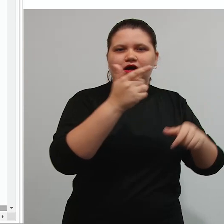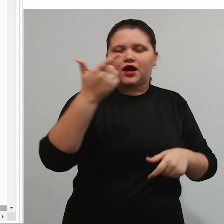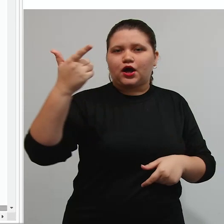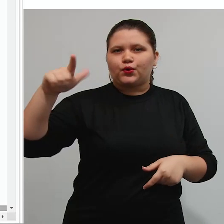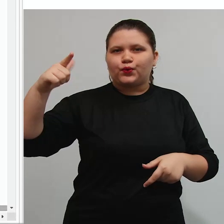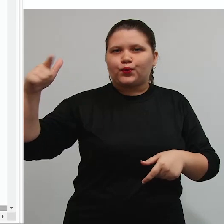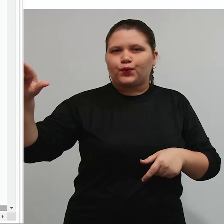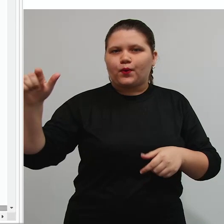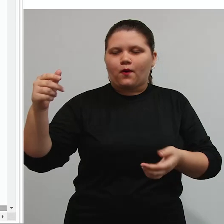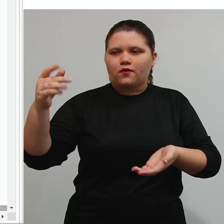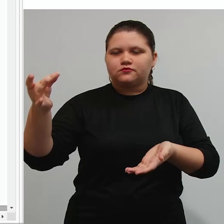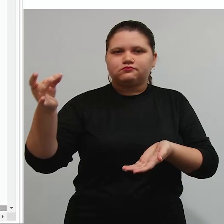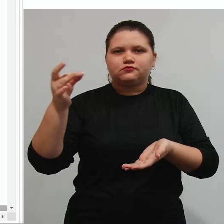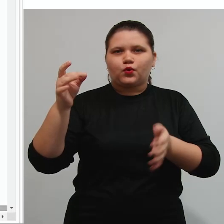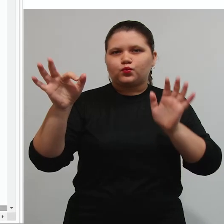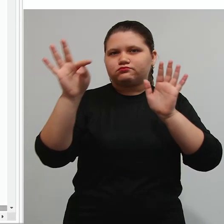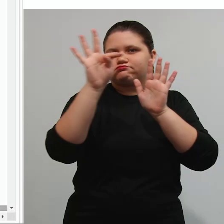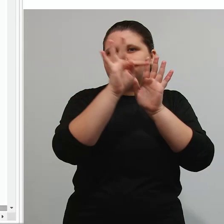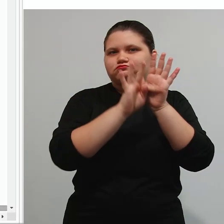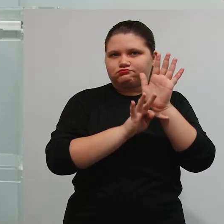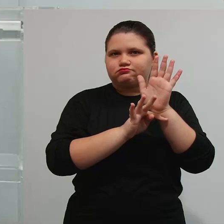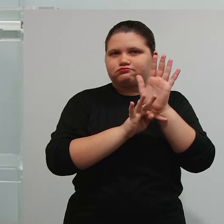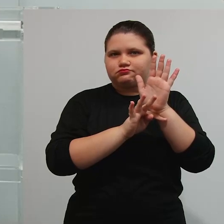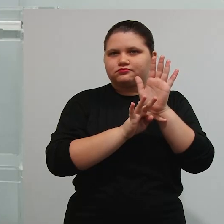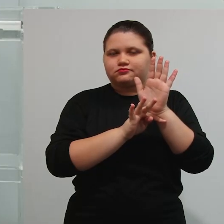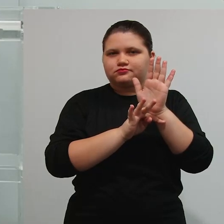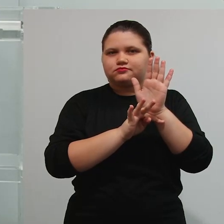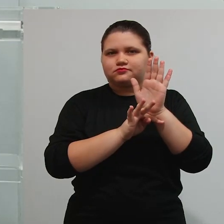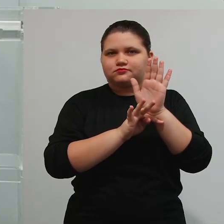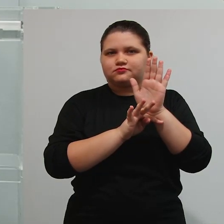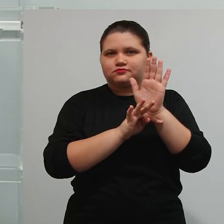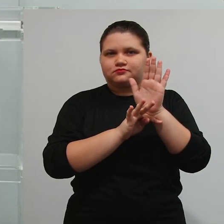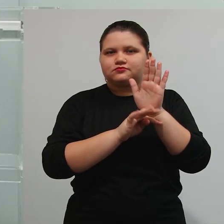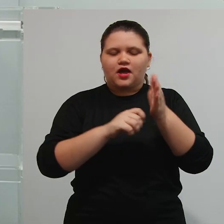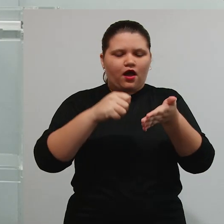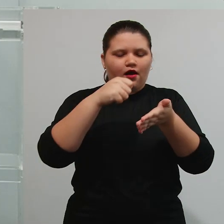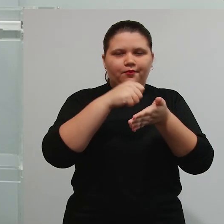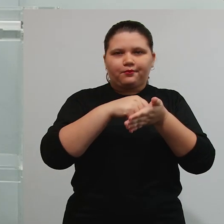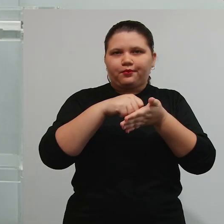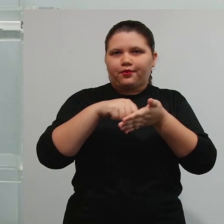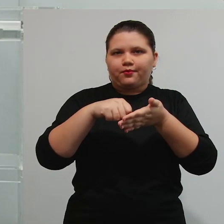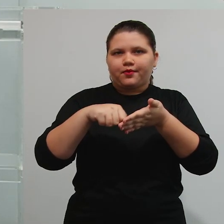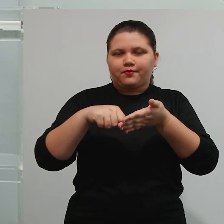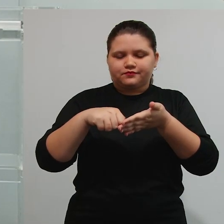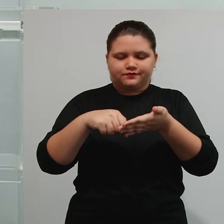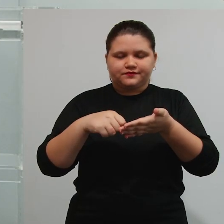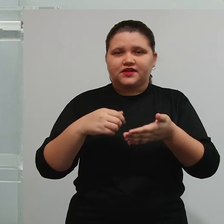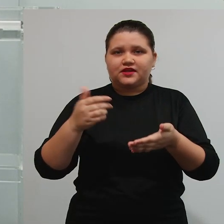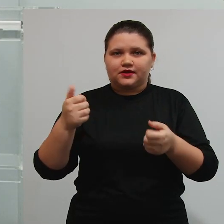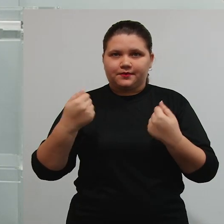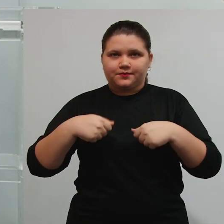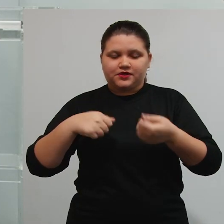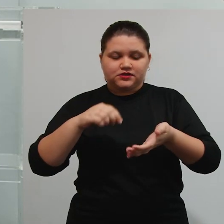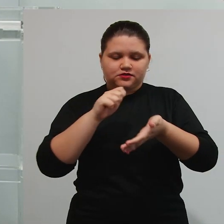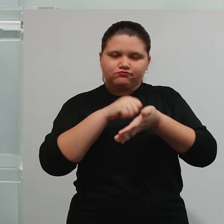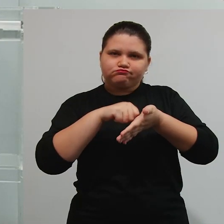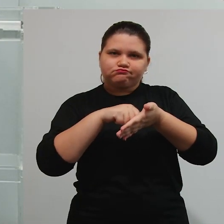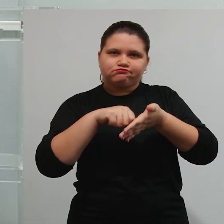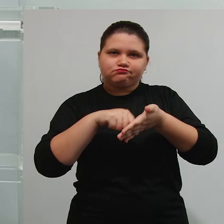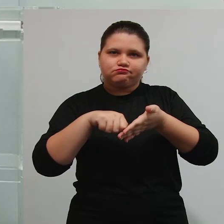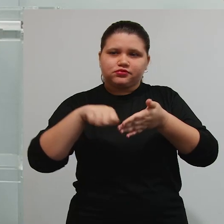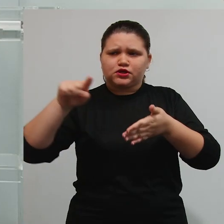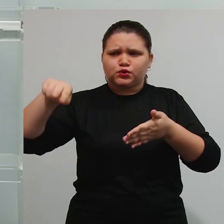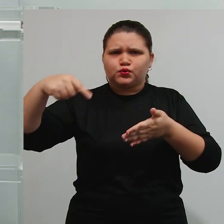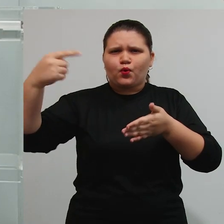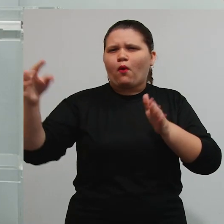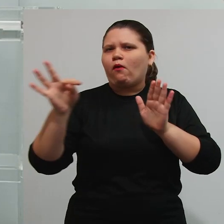fonte. Então, você vai fazer uma menção, você vai escrever algo que não é seu, que é de outra fonte, de